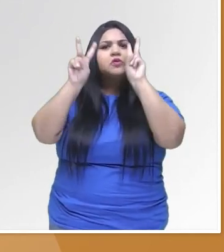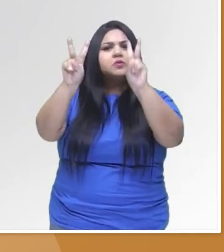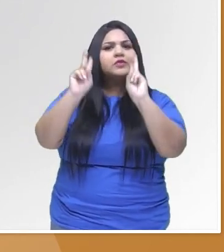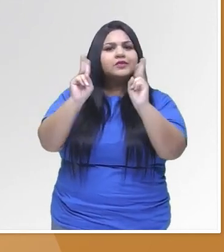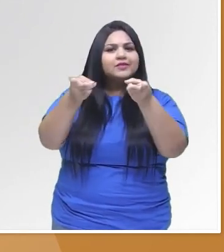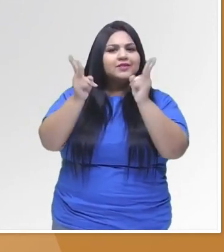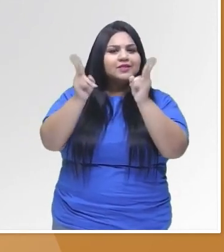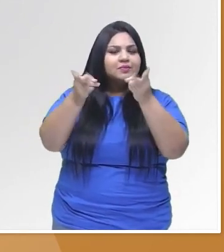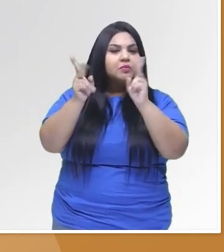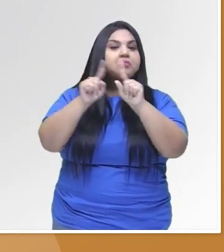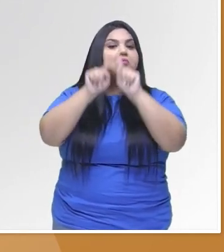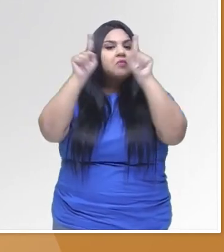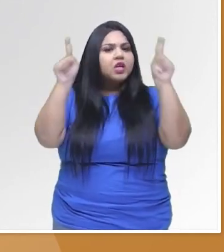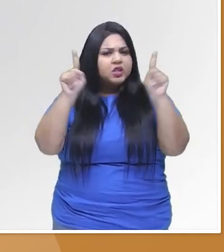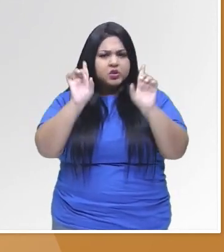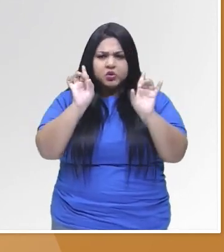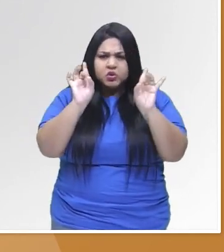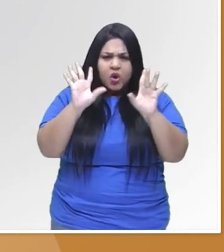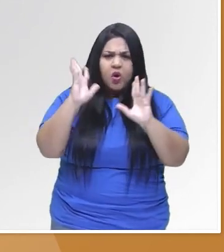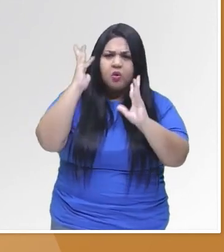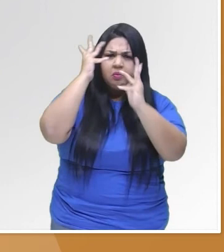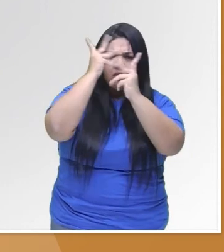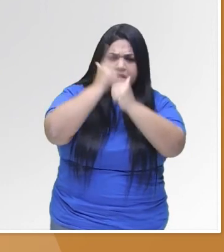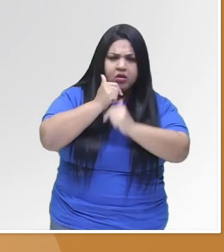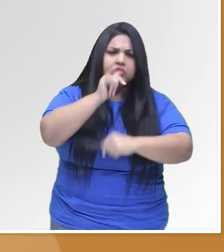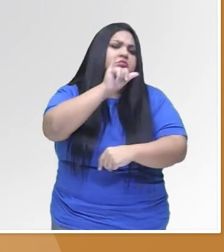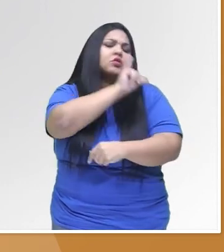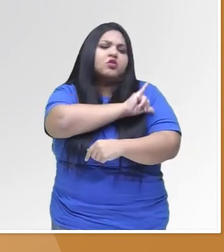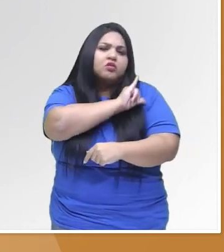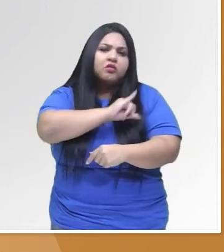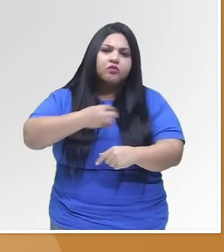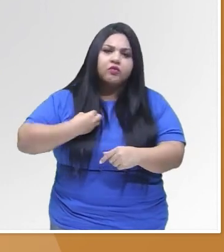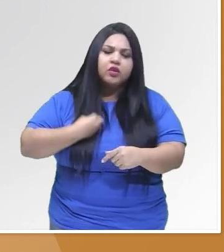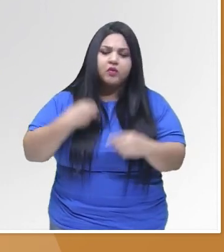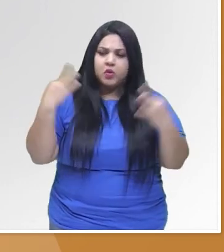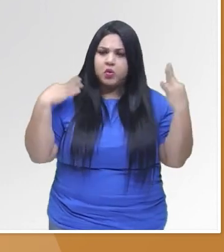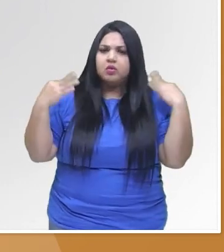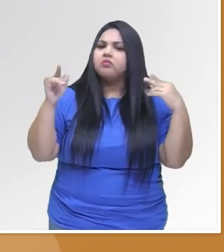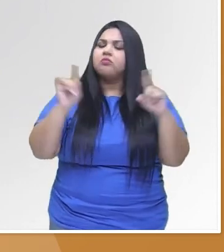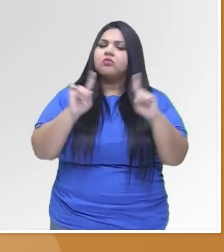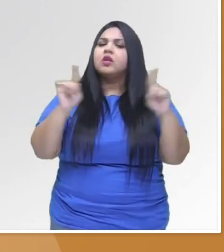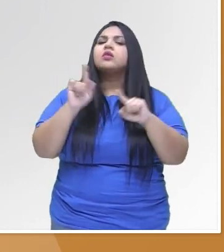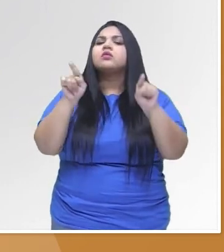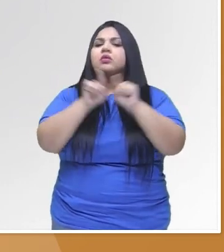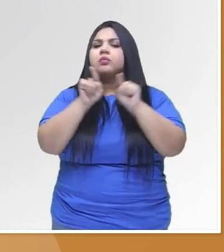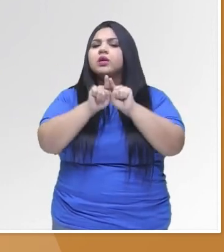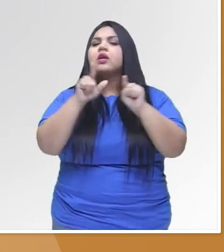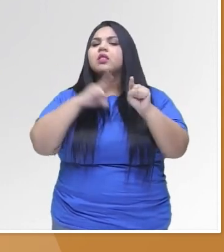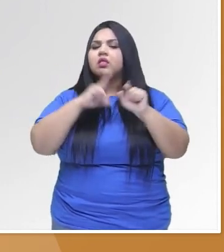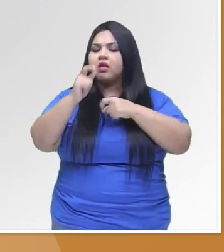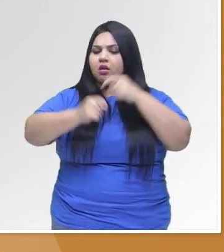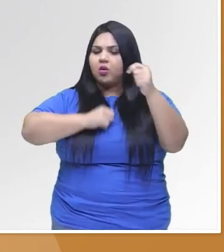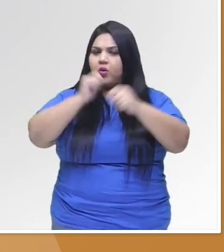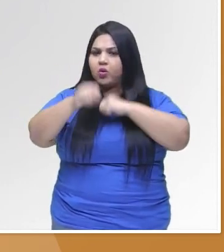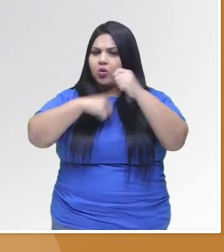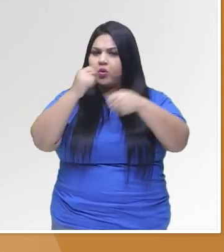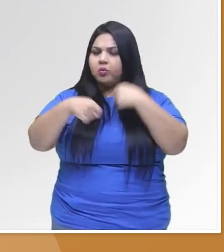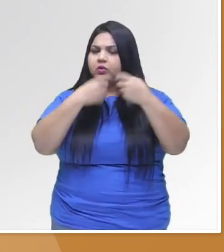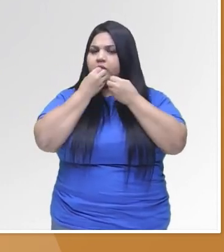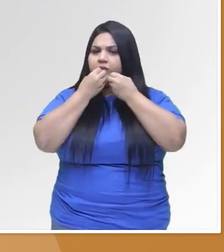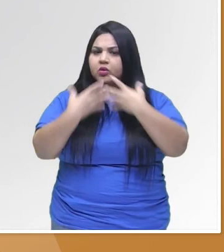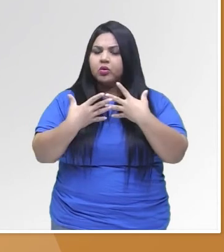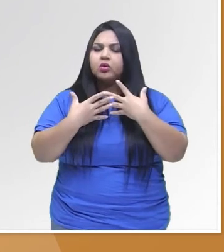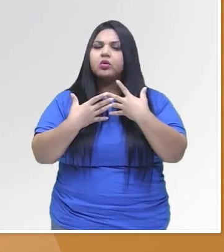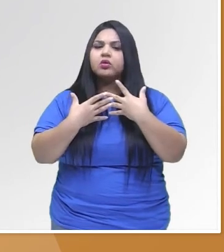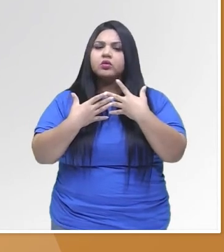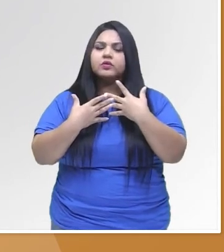isso. Mas não é só da beleza natural que o Rio vive. O Rio também tem atividade econômica. Qual é a atividade econômica